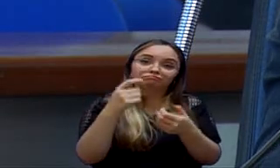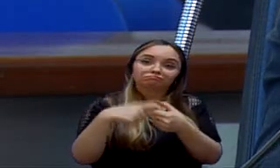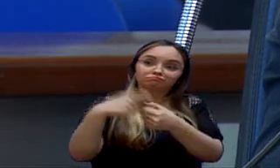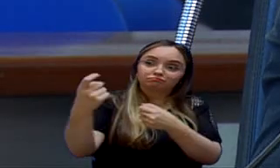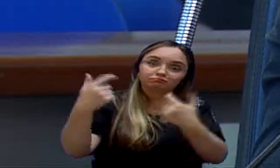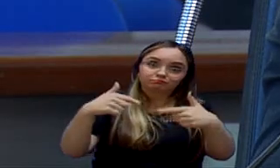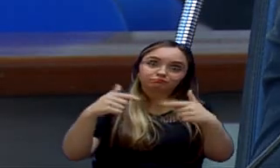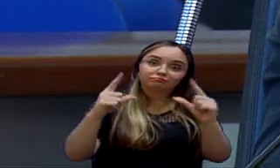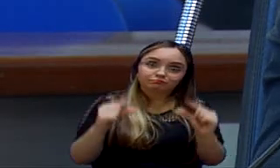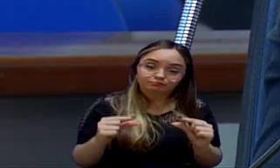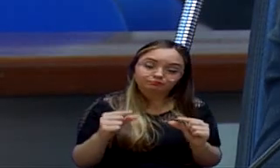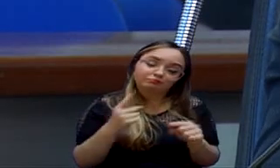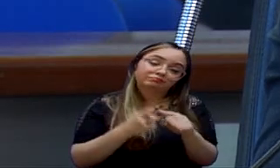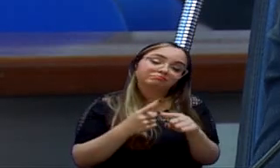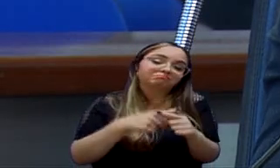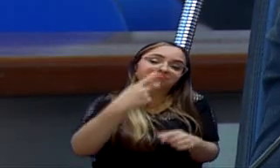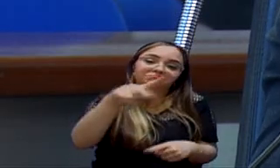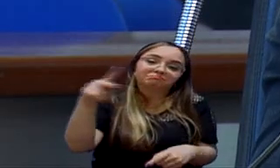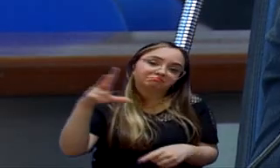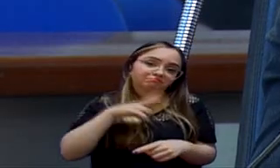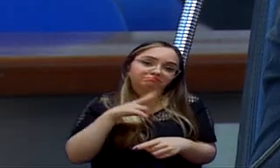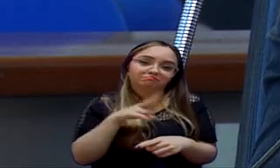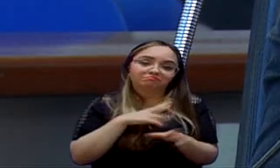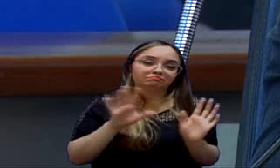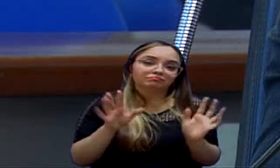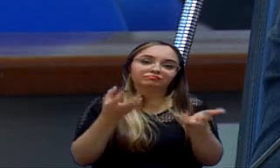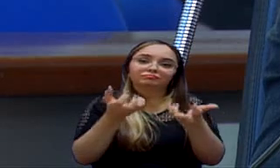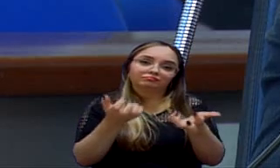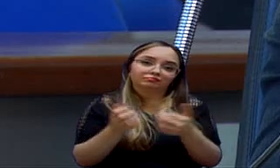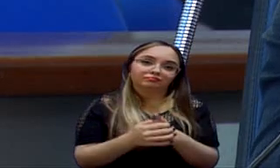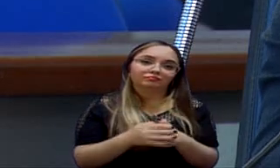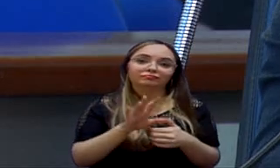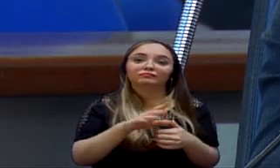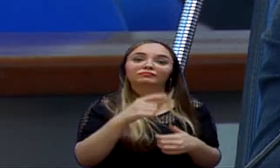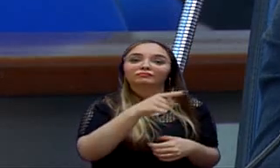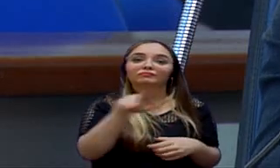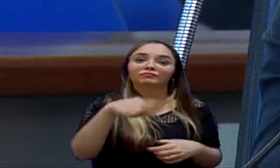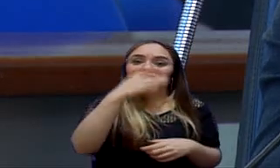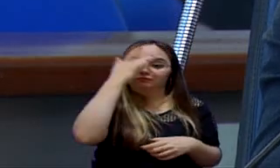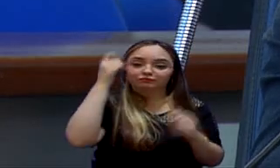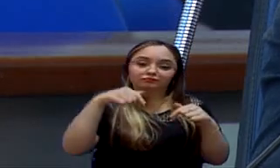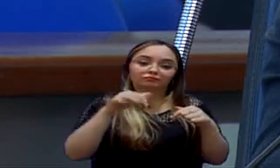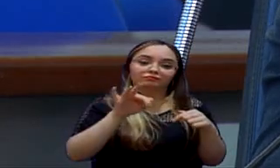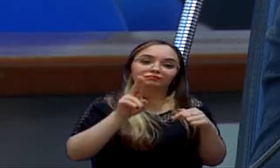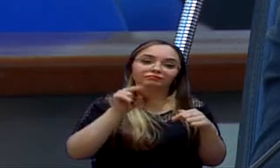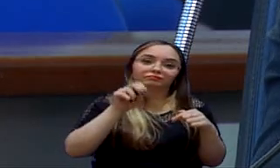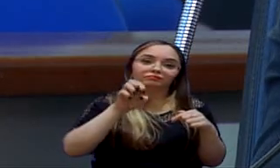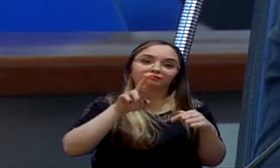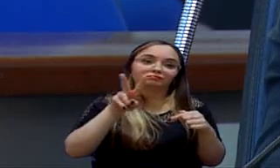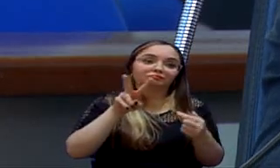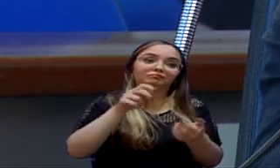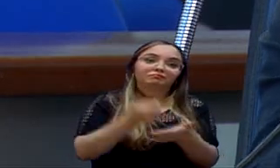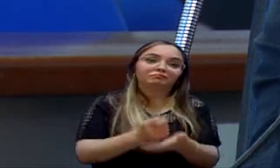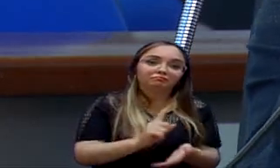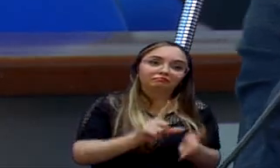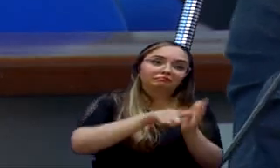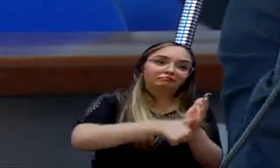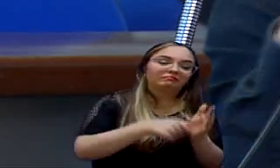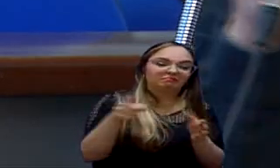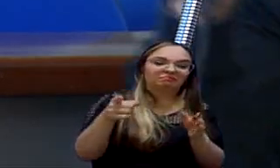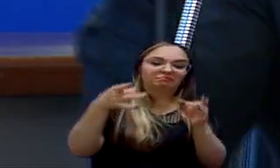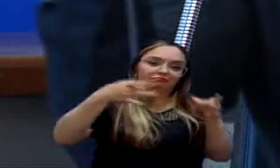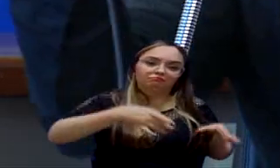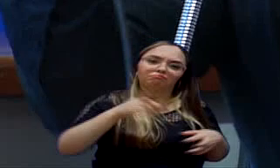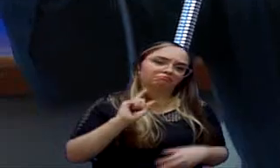particulares e nenhuma delas atrelada a uma motivação por parte da função serve Muito menos pela falta de pagamento